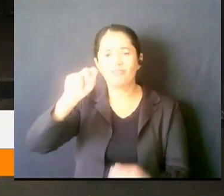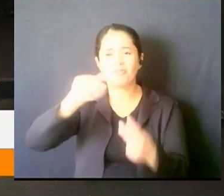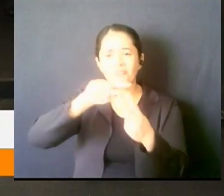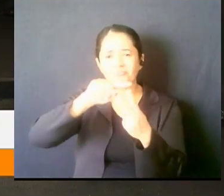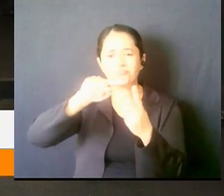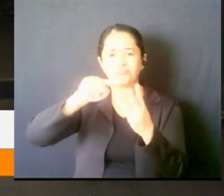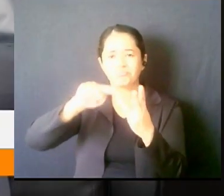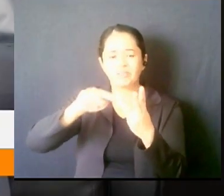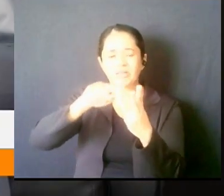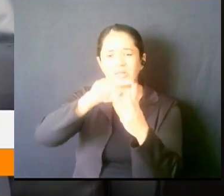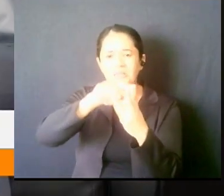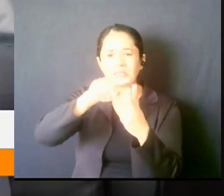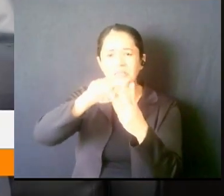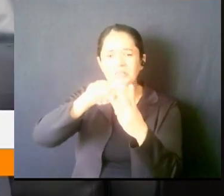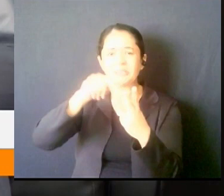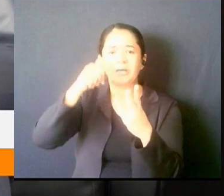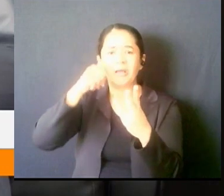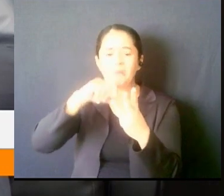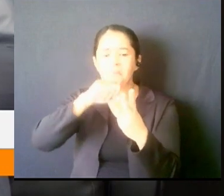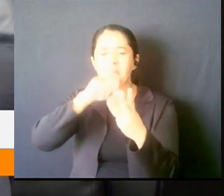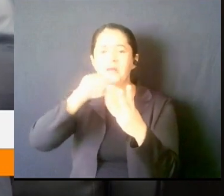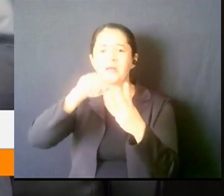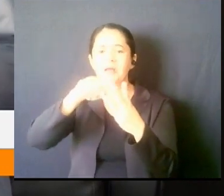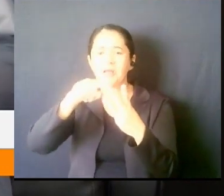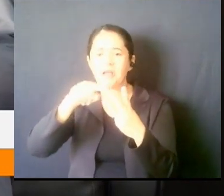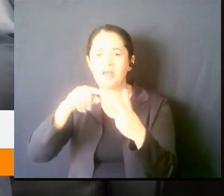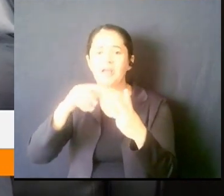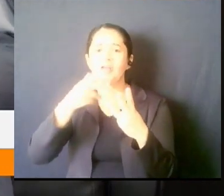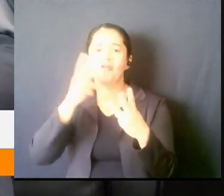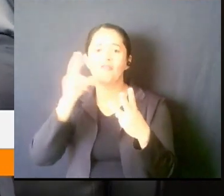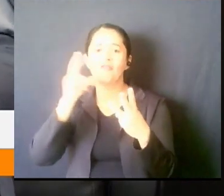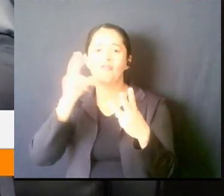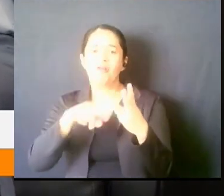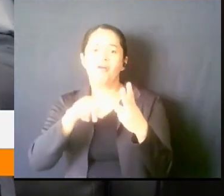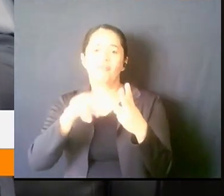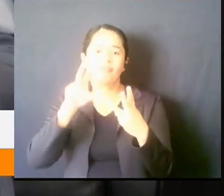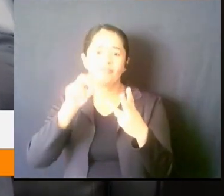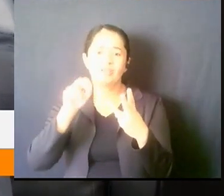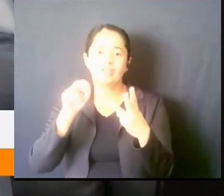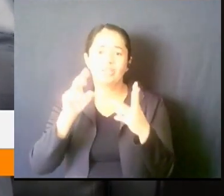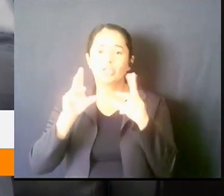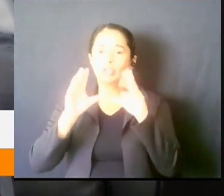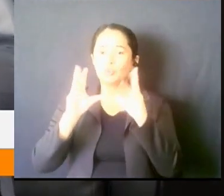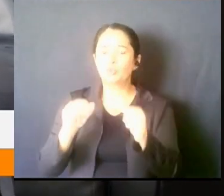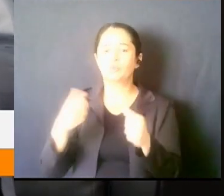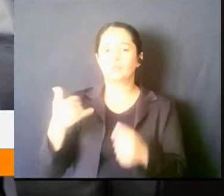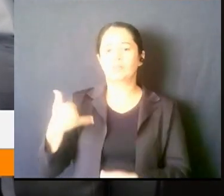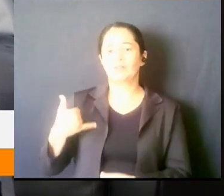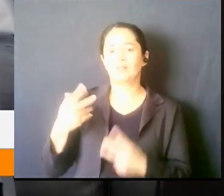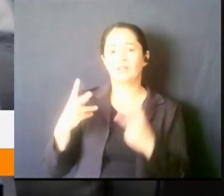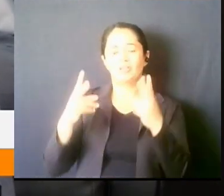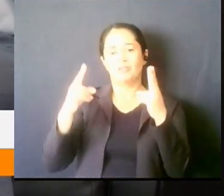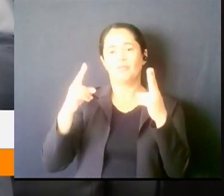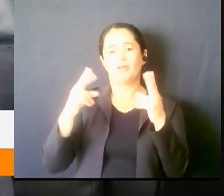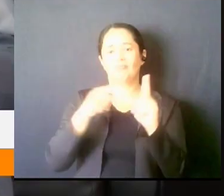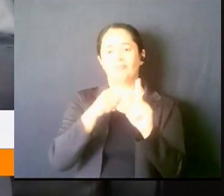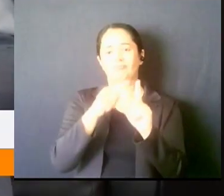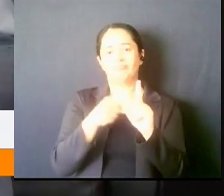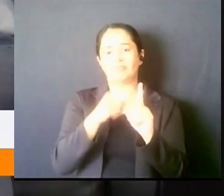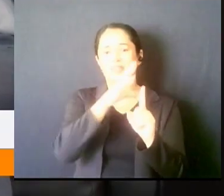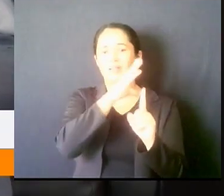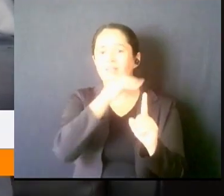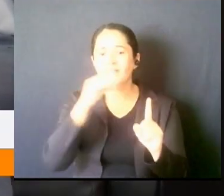Porque não há uma perspectiva, um plano de futuro, um plano de vida. Não